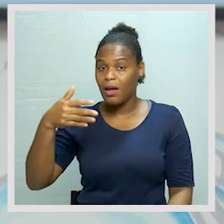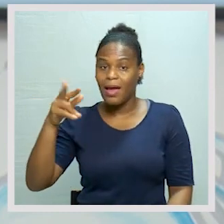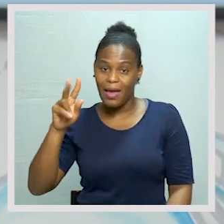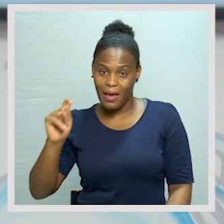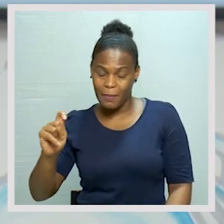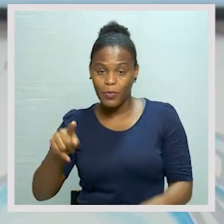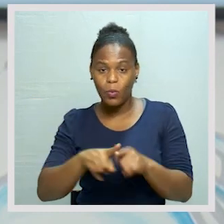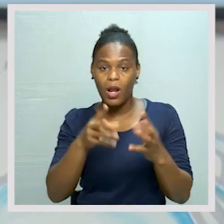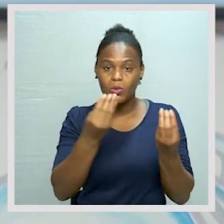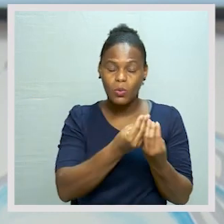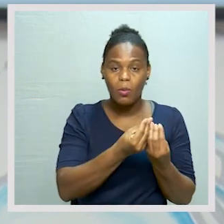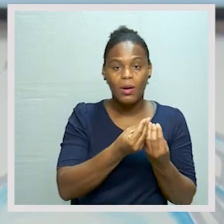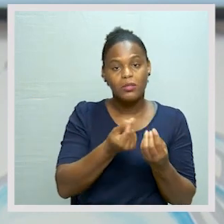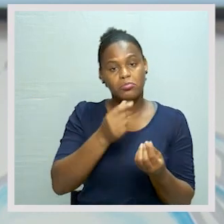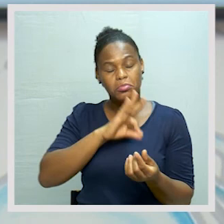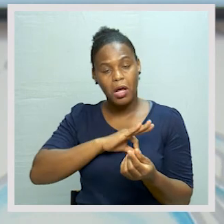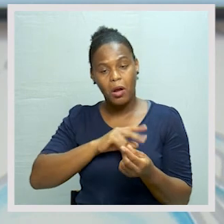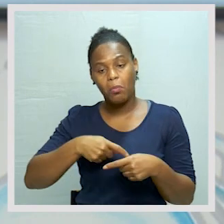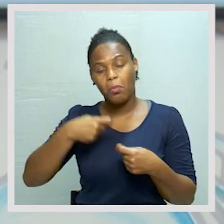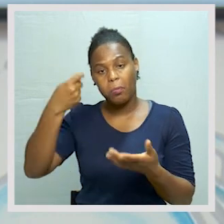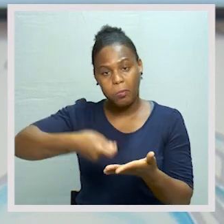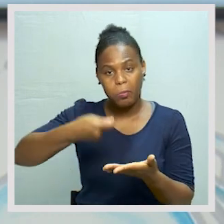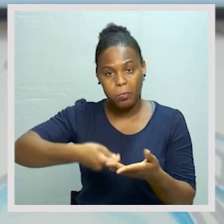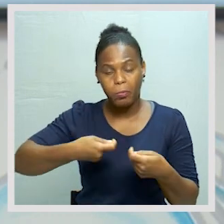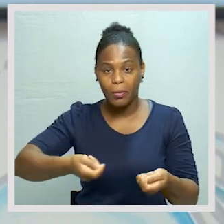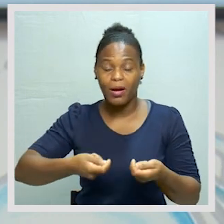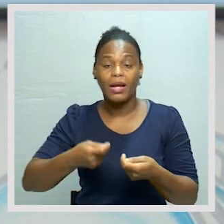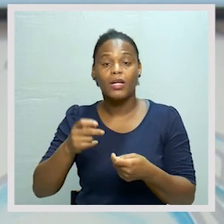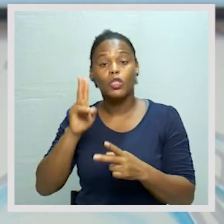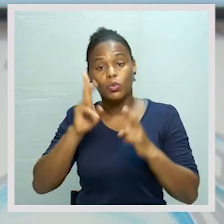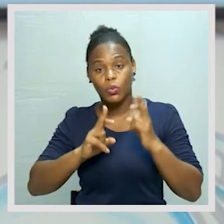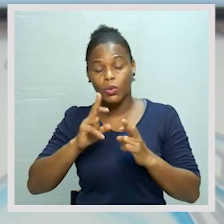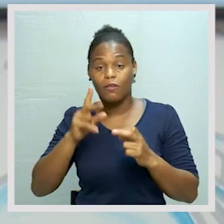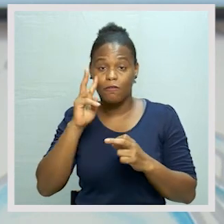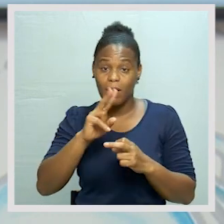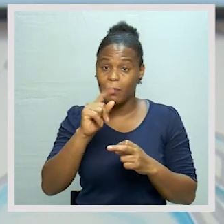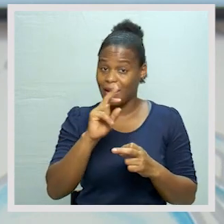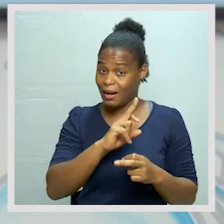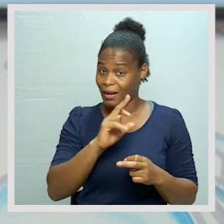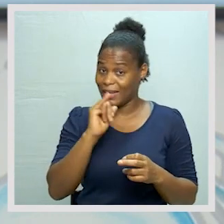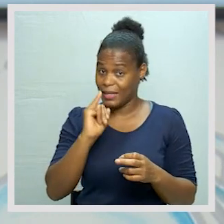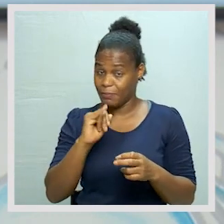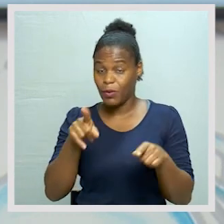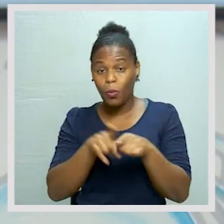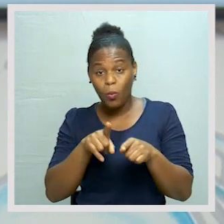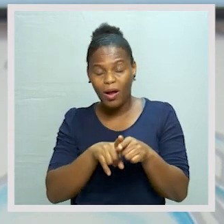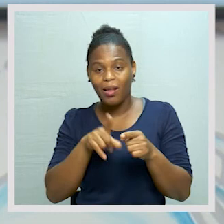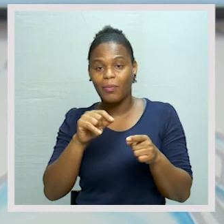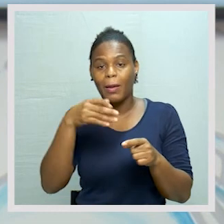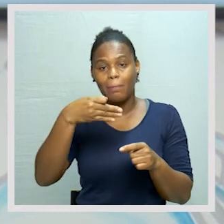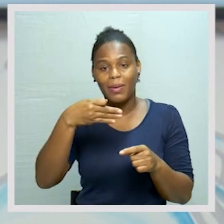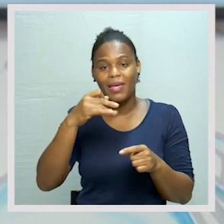salários, rendas e juros. Nós vimos ainda também que o rendimento interno é a mesma coisa